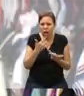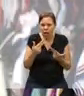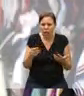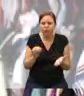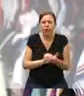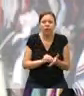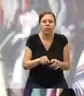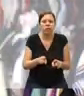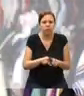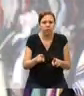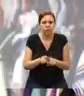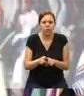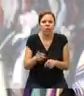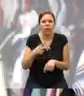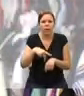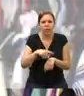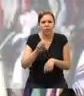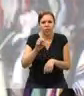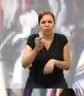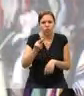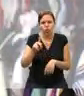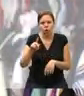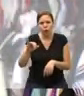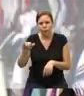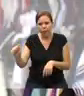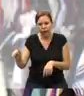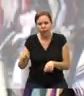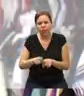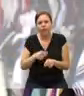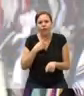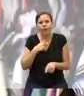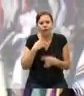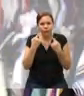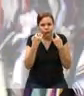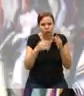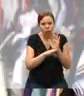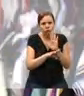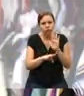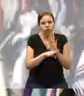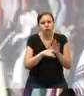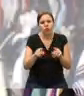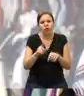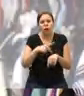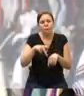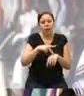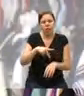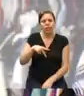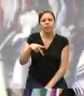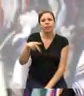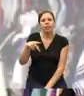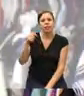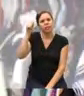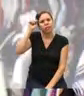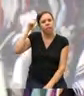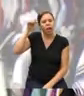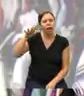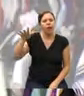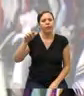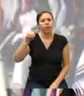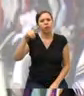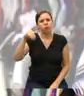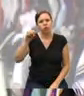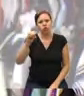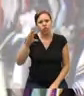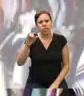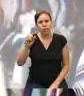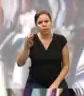alimentação, uma delas era a Etiópia, e ele, arrastado por essa vontade de ajudar, foi até Moçambique. Então os trabalhos começaram